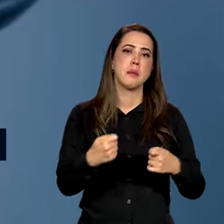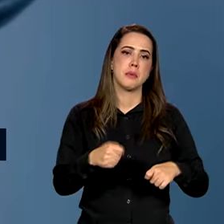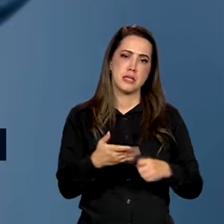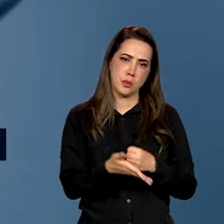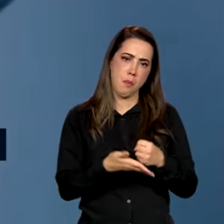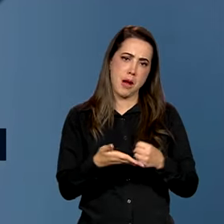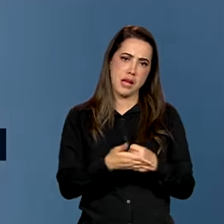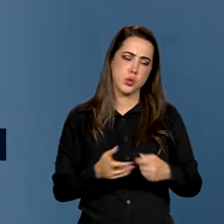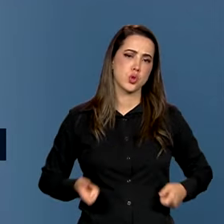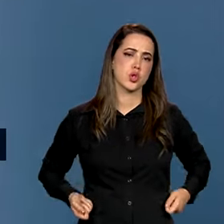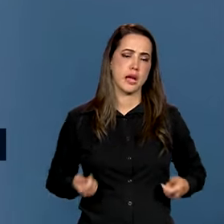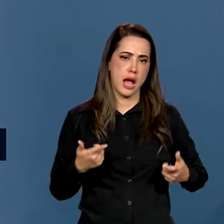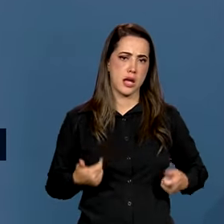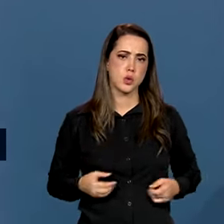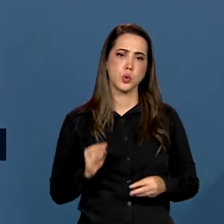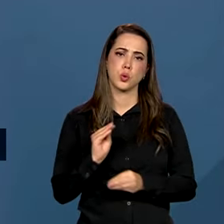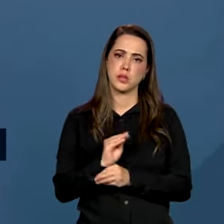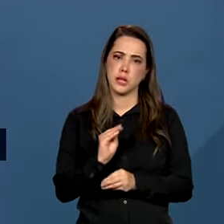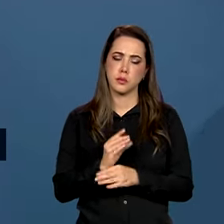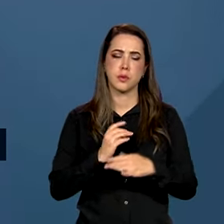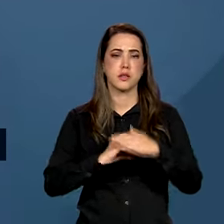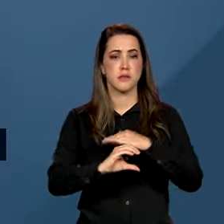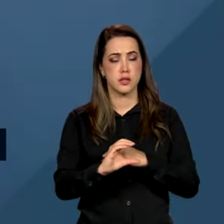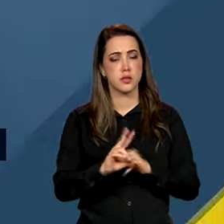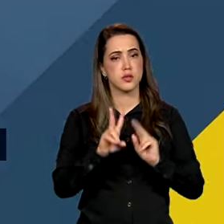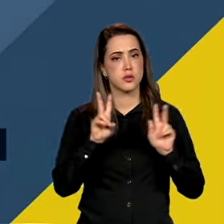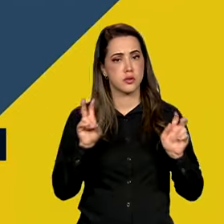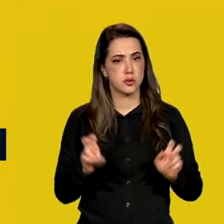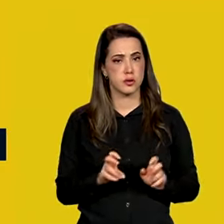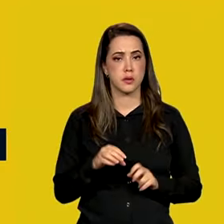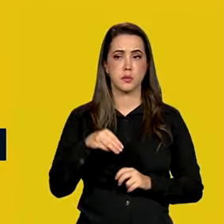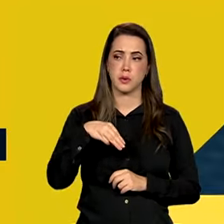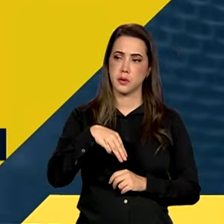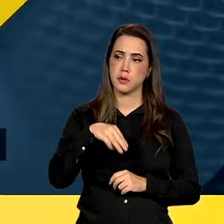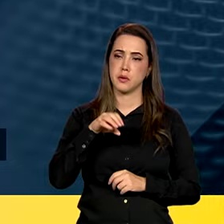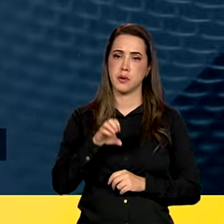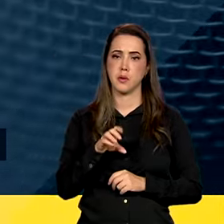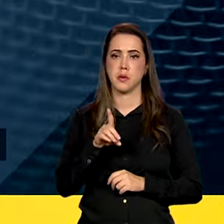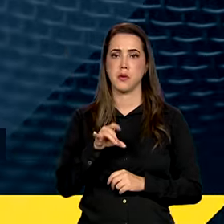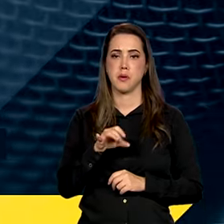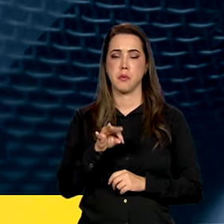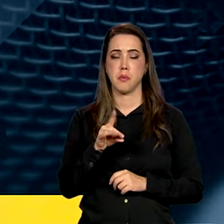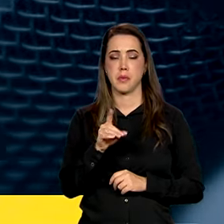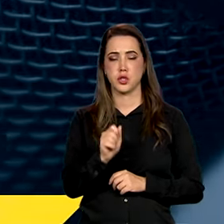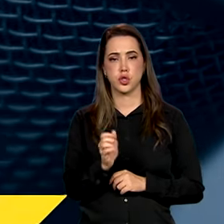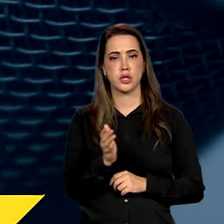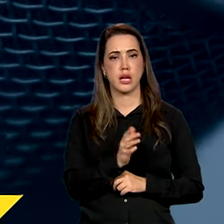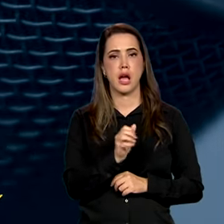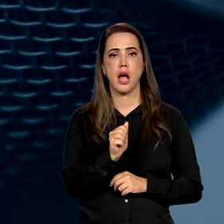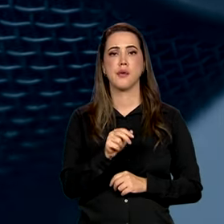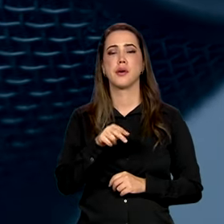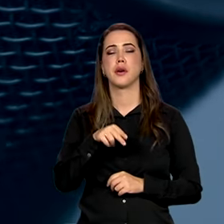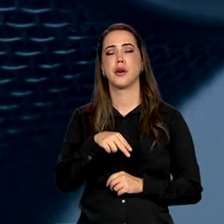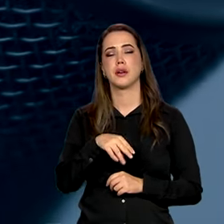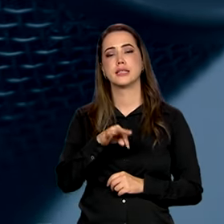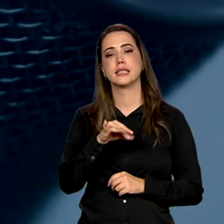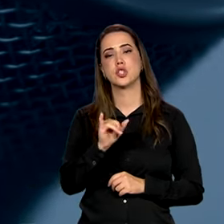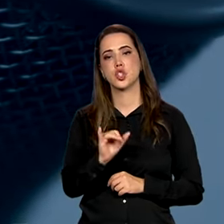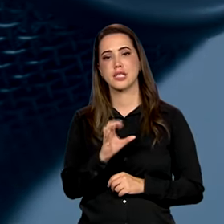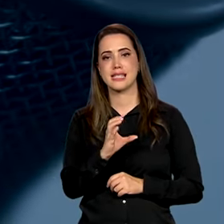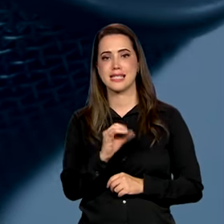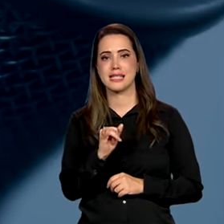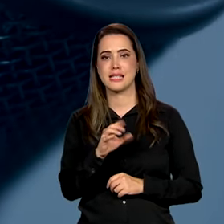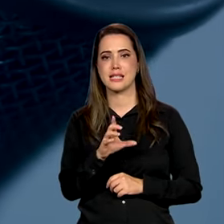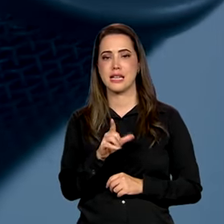gastos fica preservado para investimentos as chamadas medidas anticíclicas o ministro da Fazenda Fernando Haddad